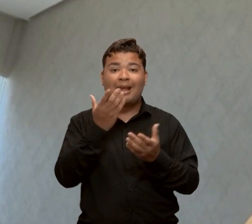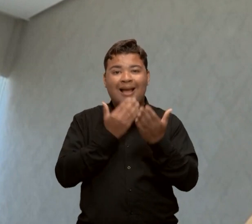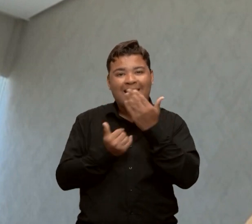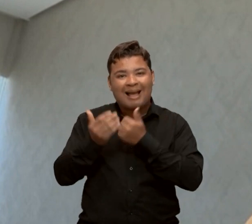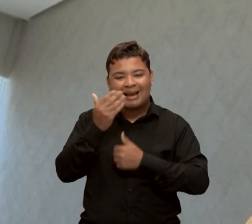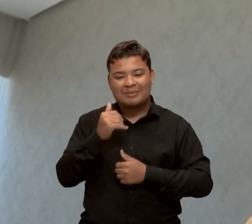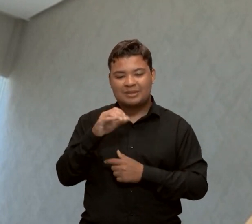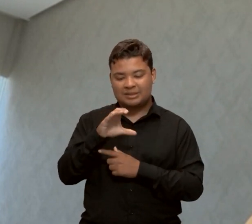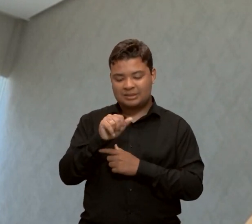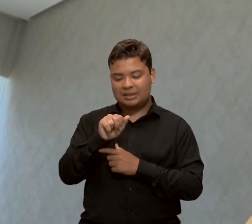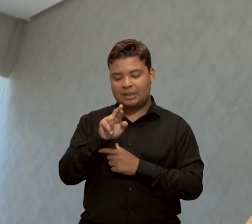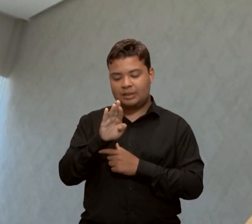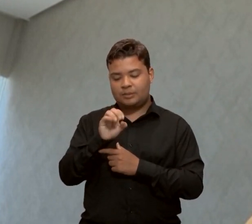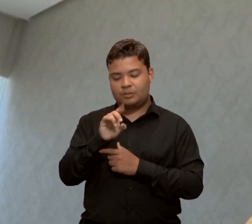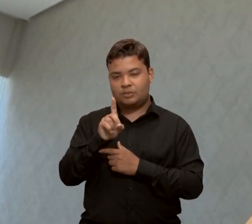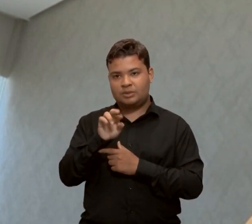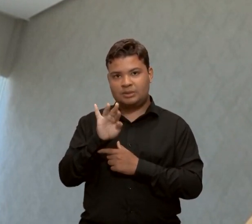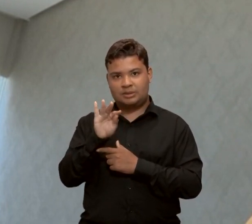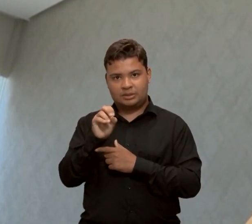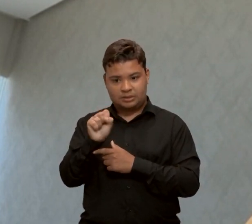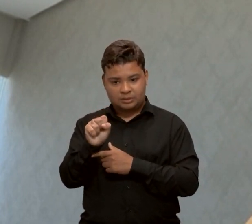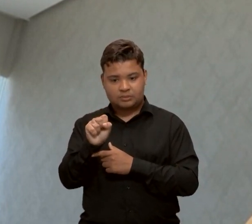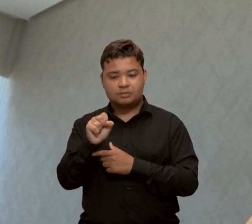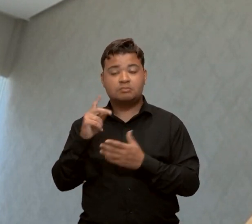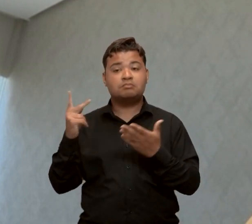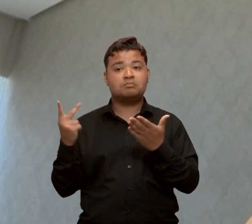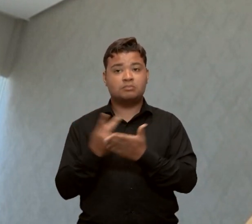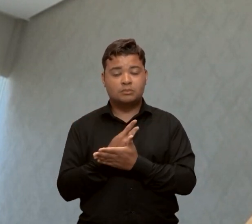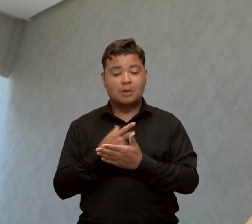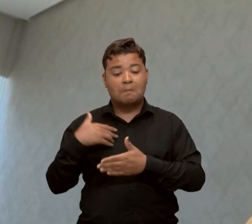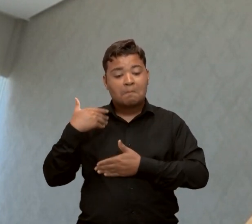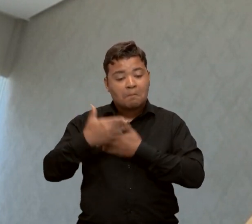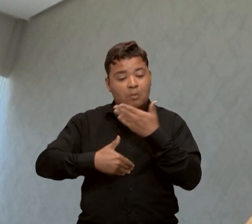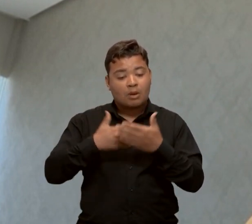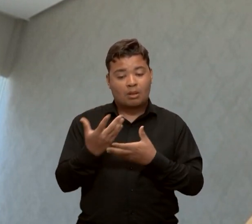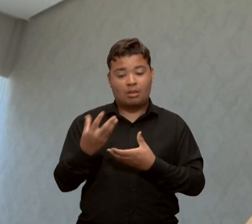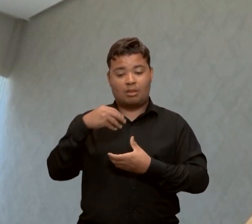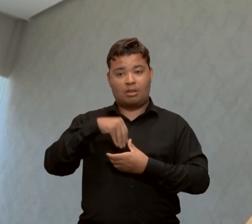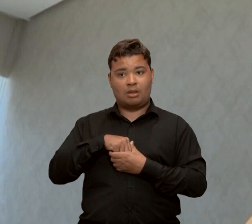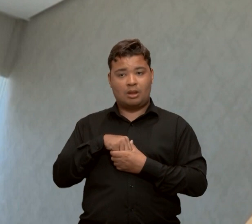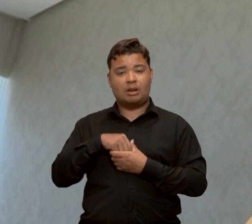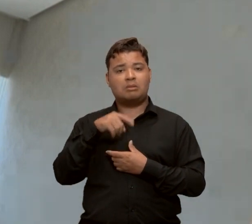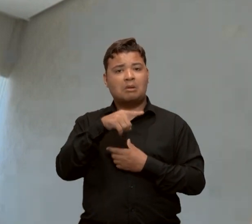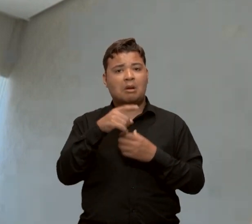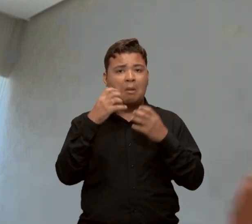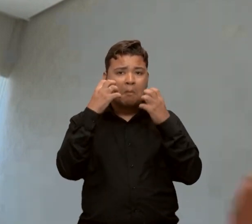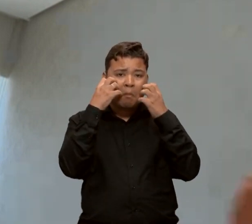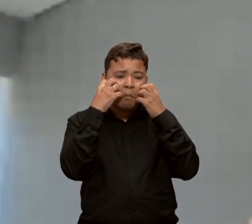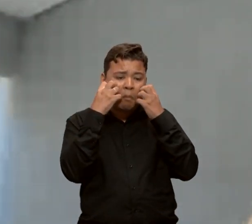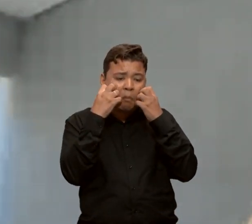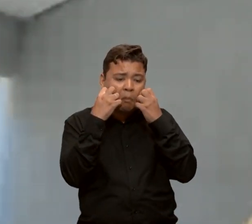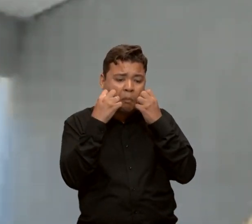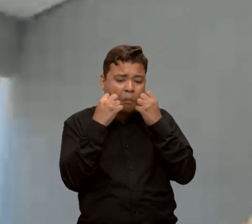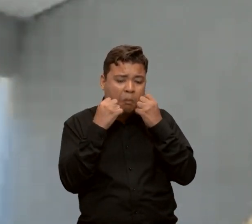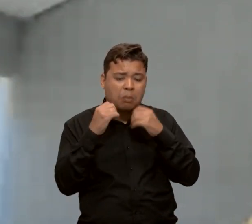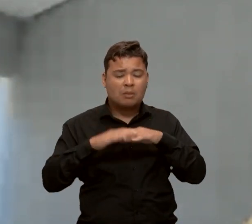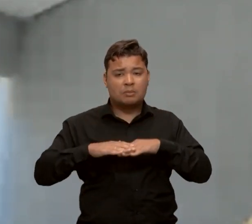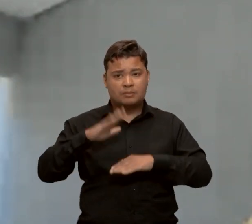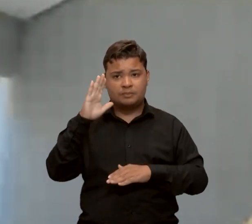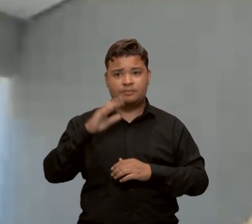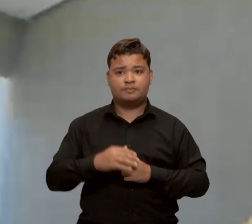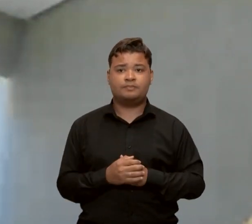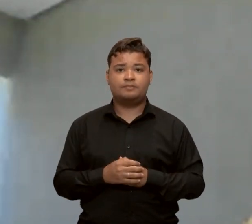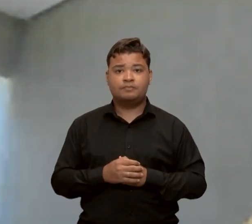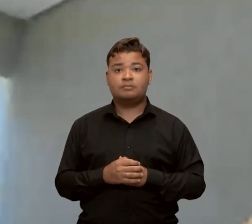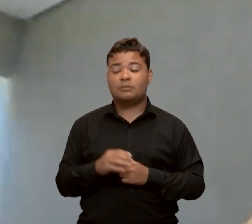um processo de glicação, fazendo com que esse paciente ele tenha maior envelhecimento. Então, evitar os carboidratos de uma